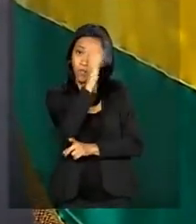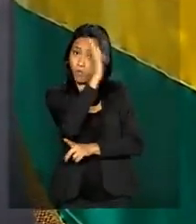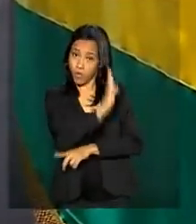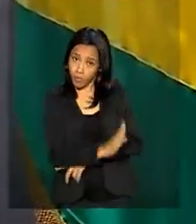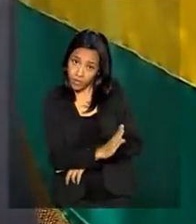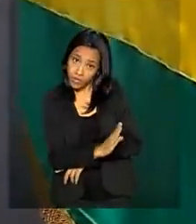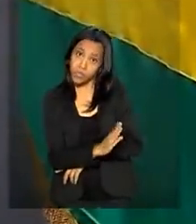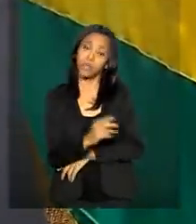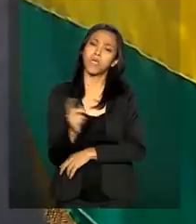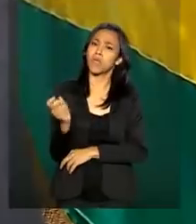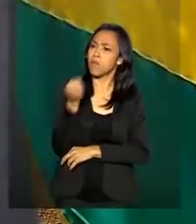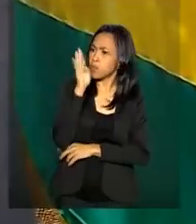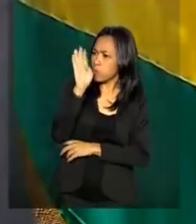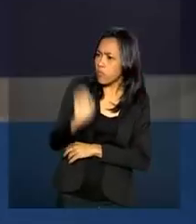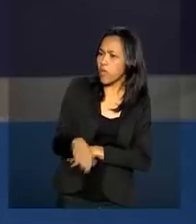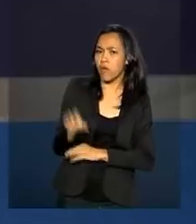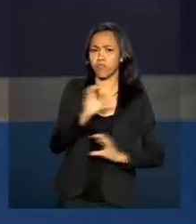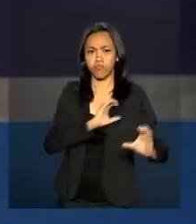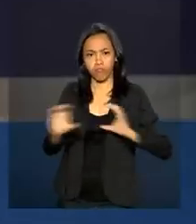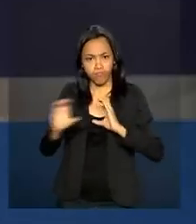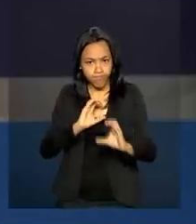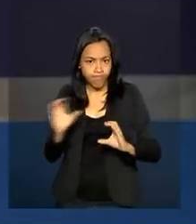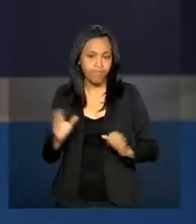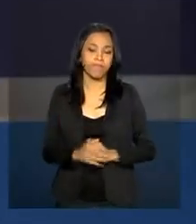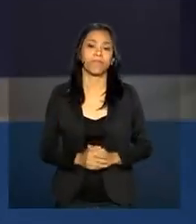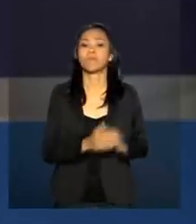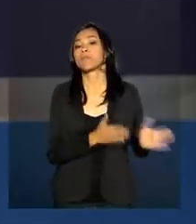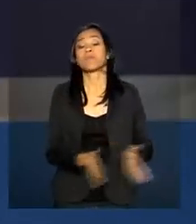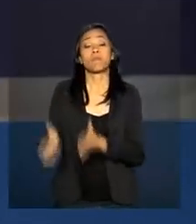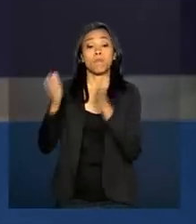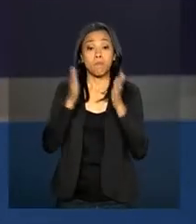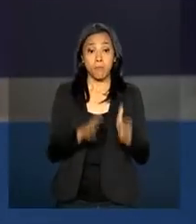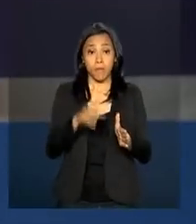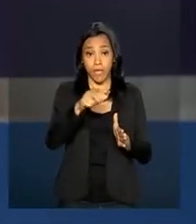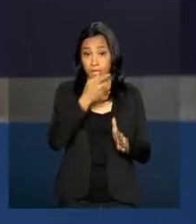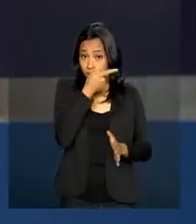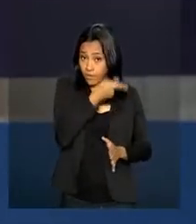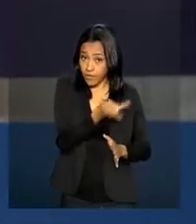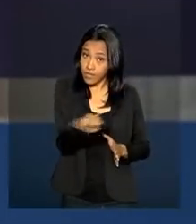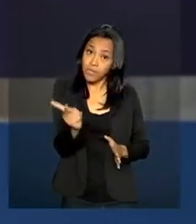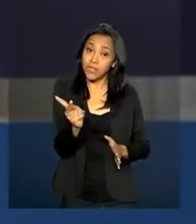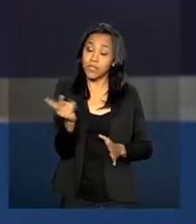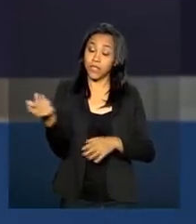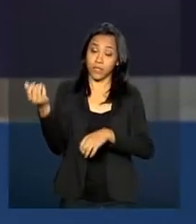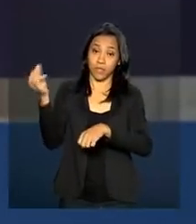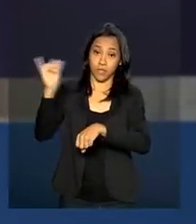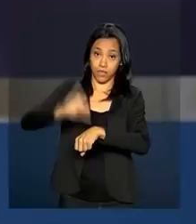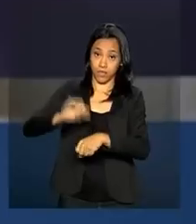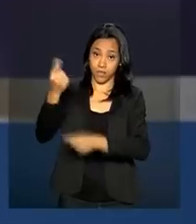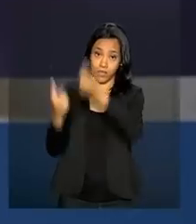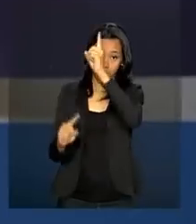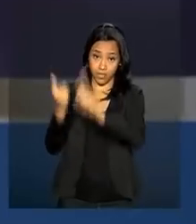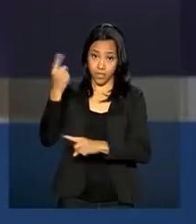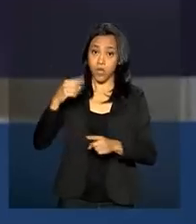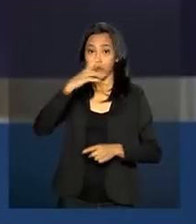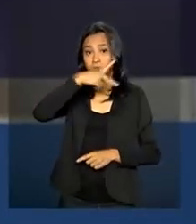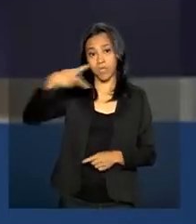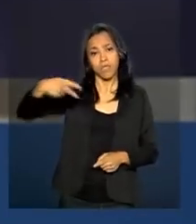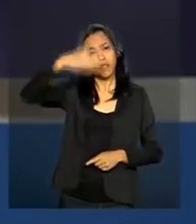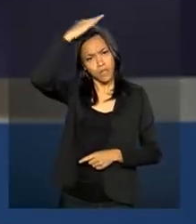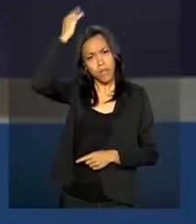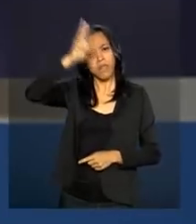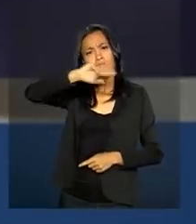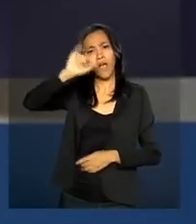puedan comunicarse mucho Mejor e durante a visita a Santiago temer também anunciou uma medida que vai atender aos